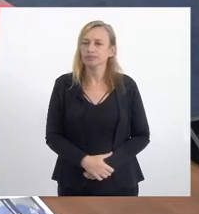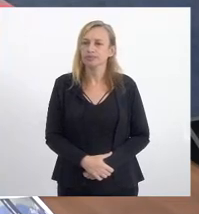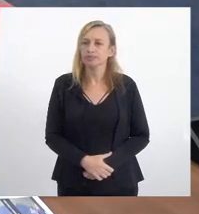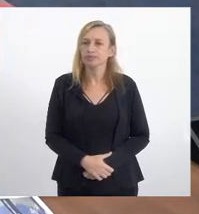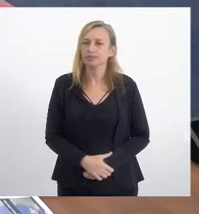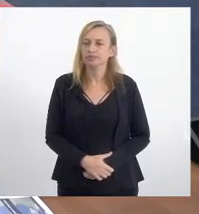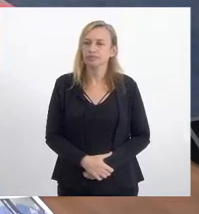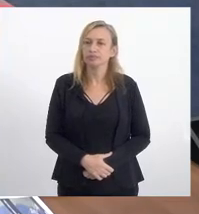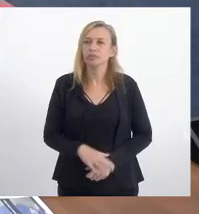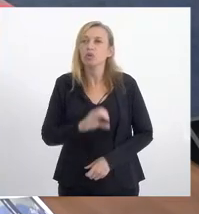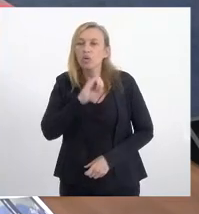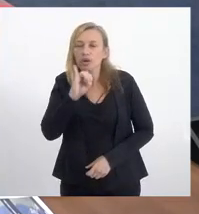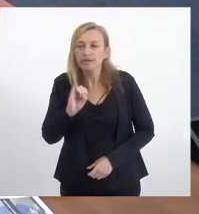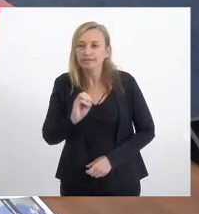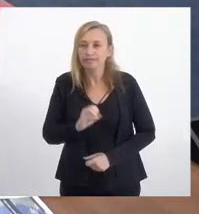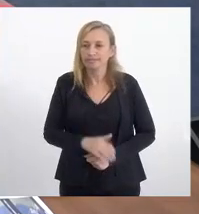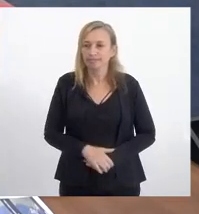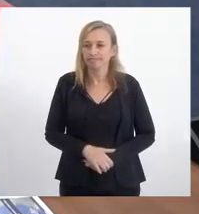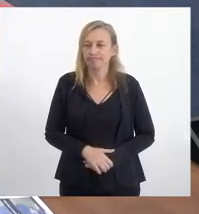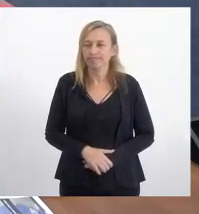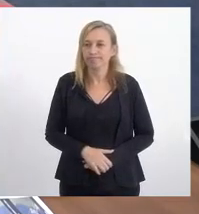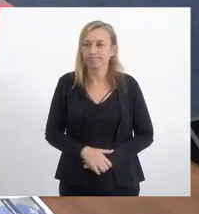oh alô